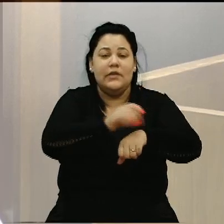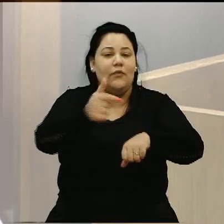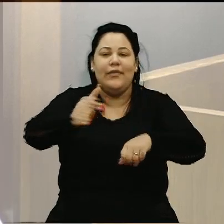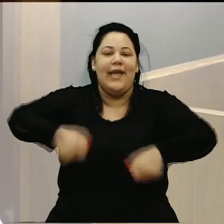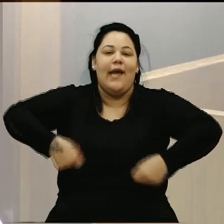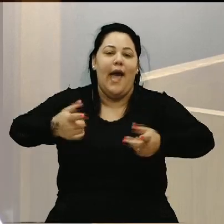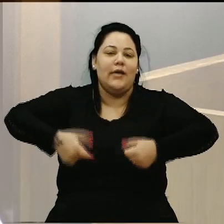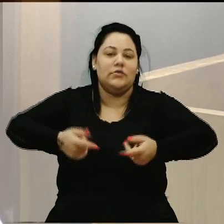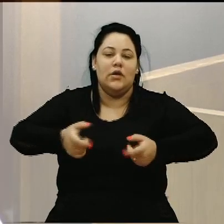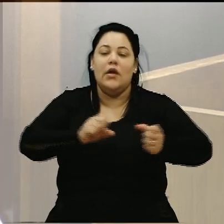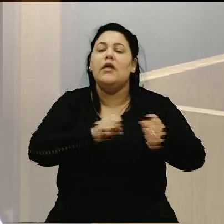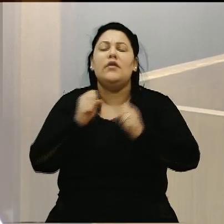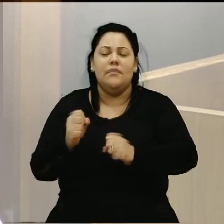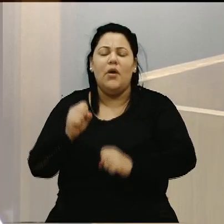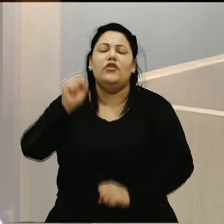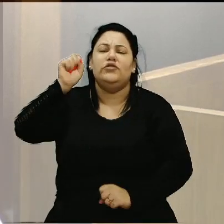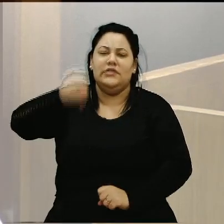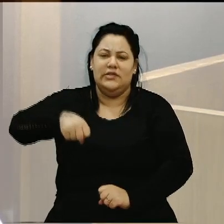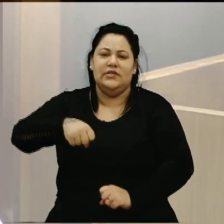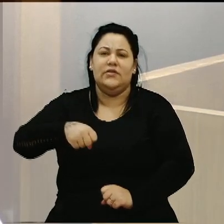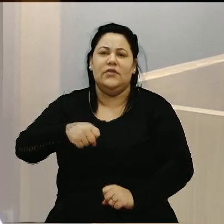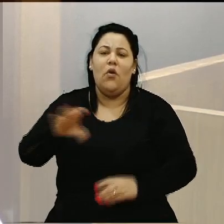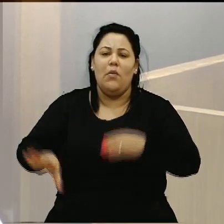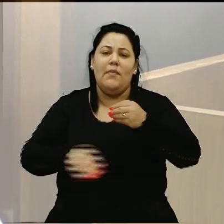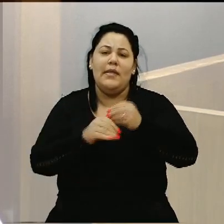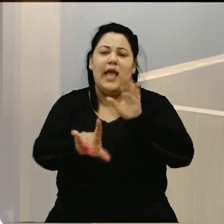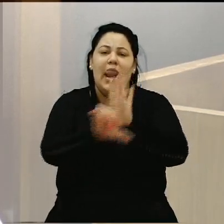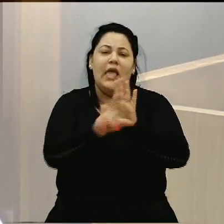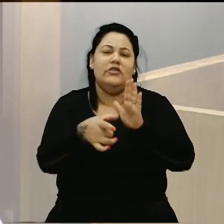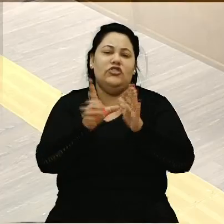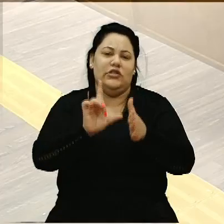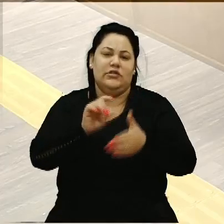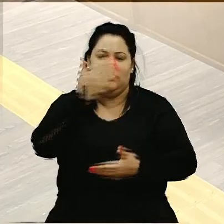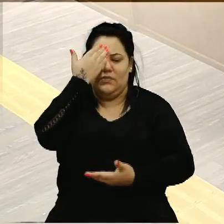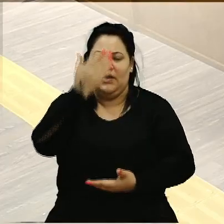coexistir tranquilamente com a lei anterior. Obrigado, senhora presidente. Com a palavra